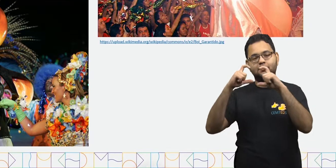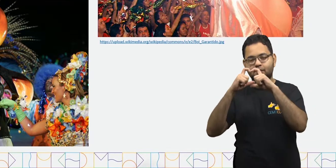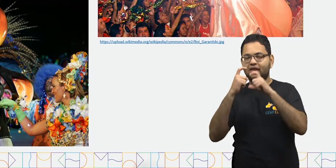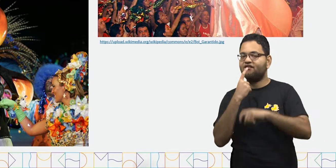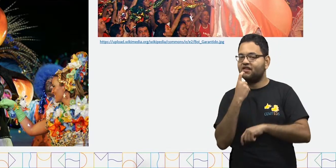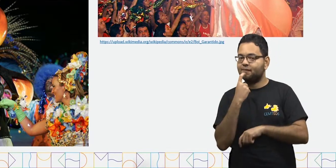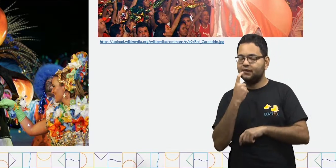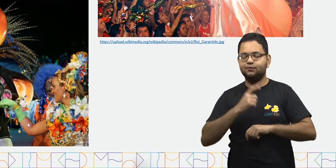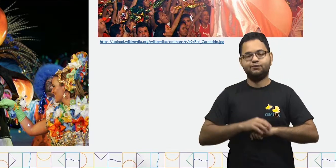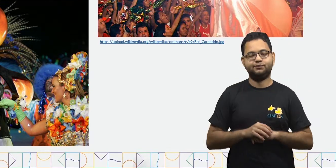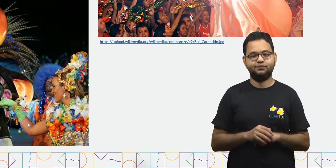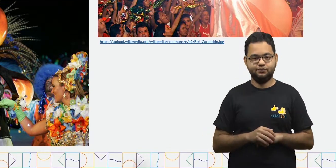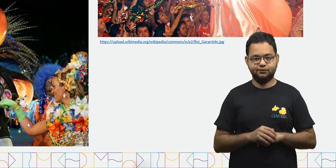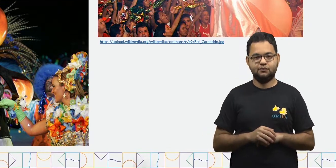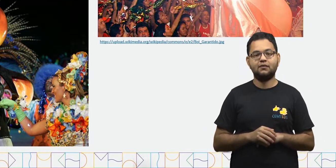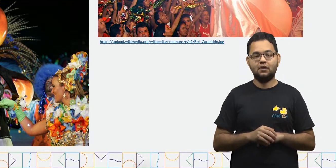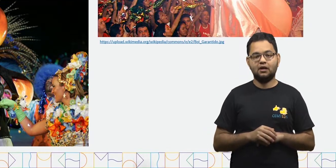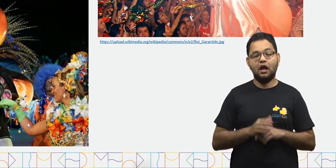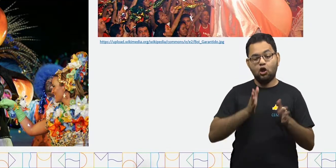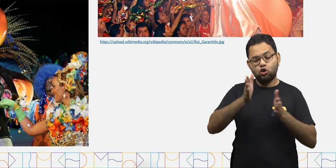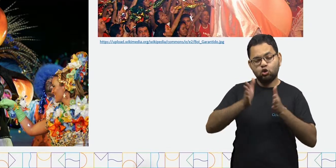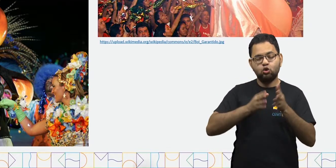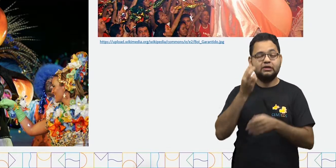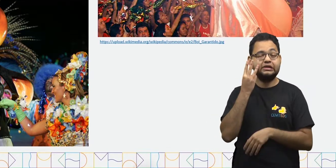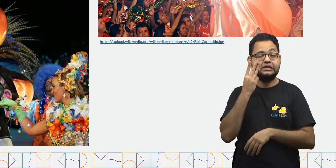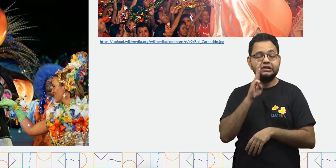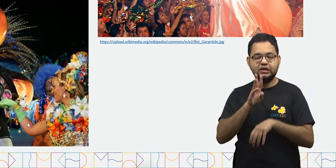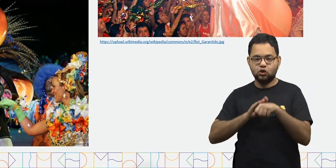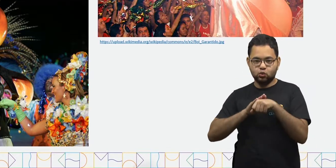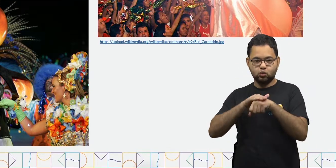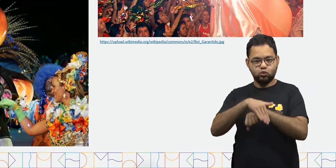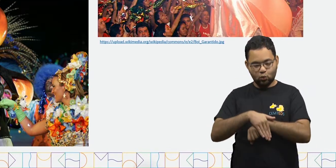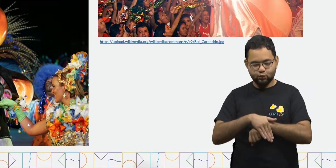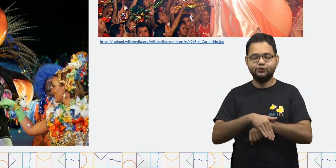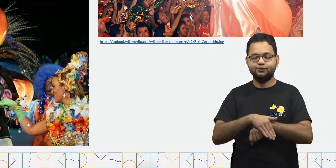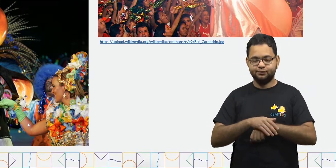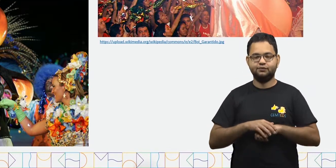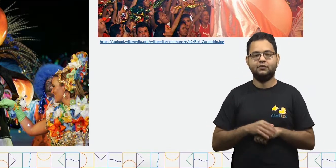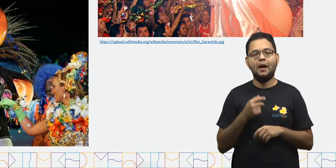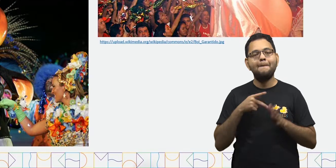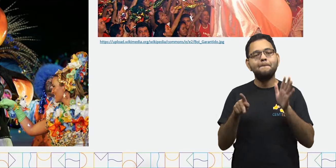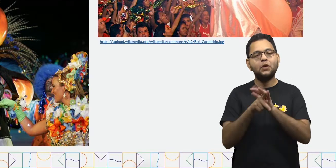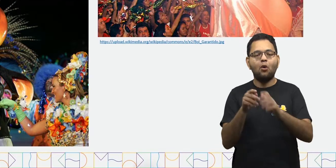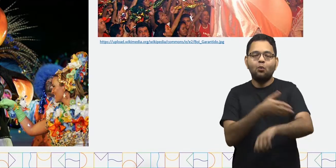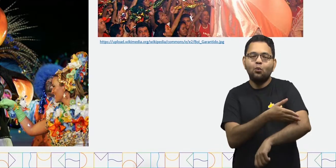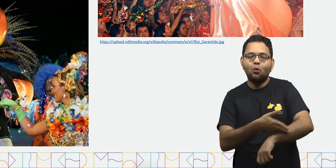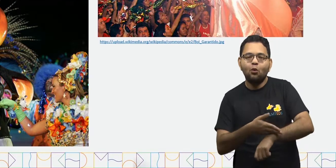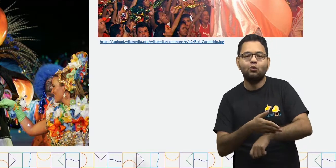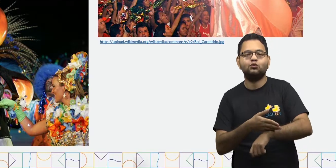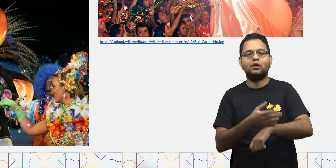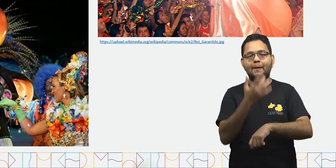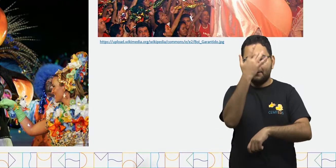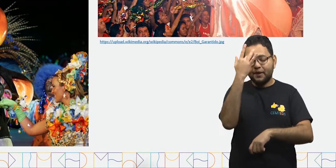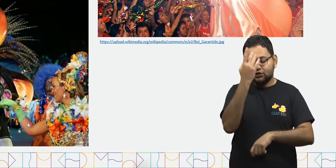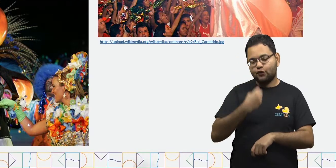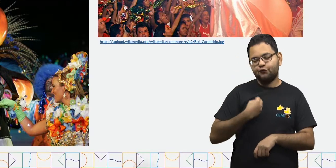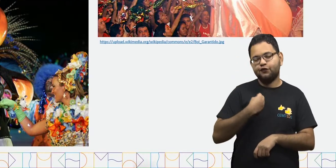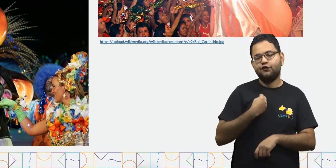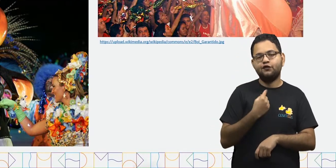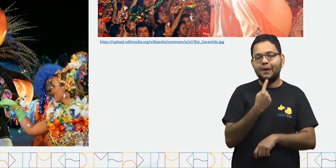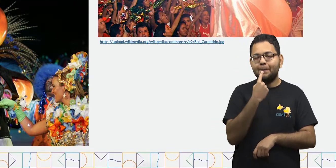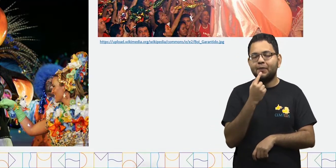Garantido, vermelho. O evento tem 3 noites de apresentações, de costumes dos ribeirinhos,